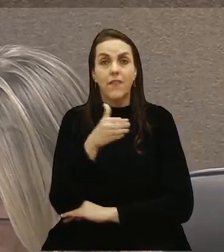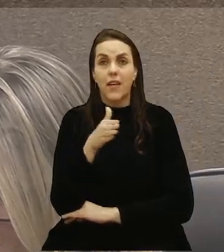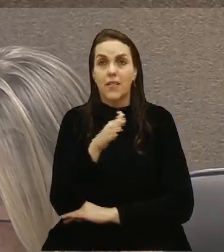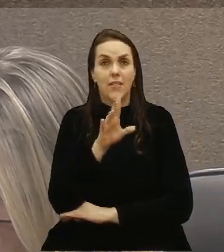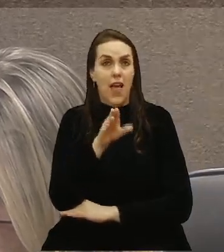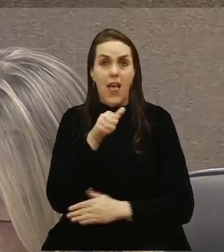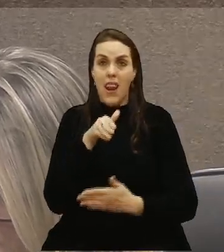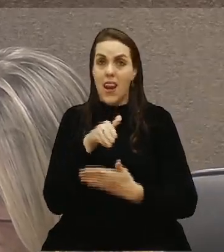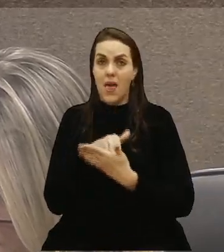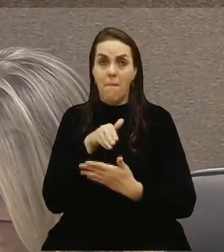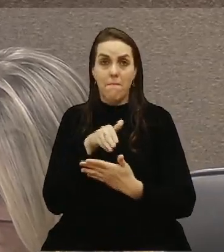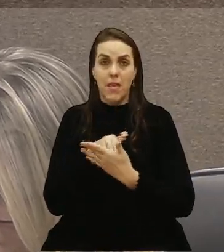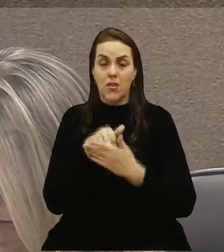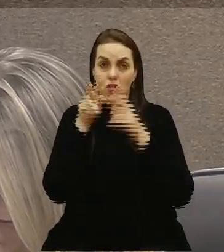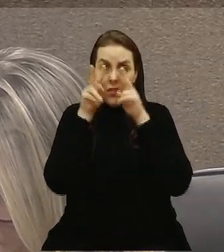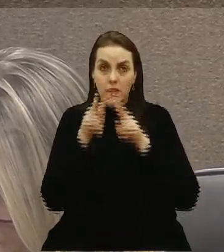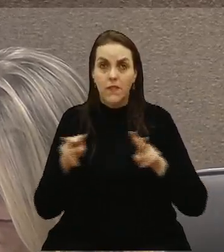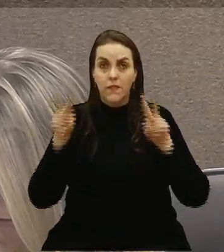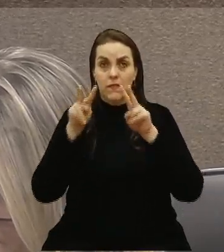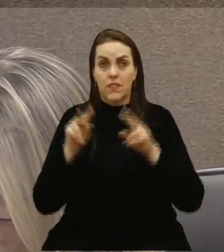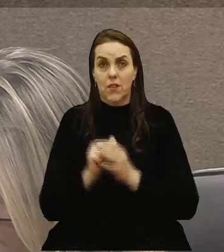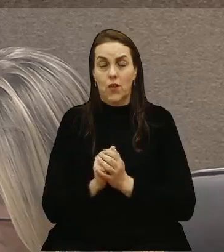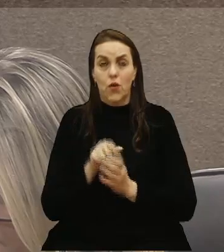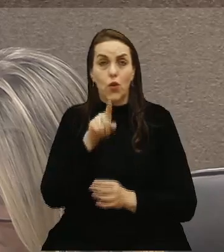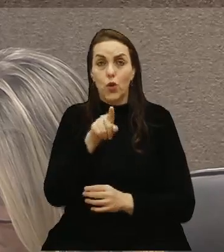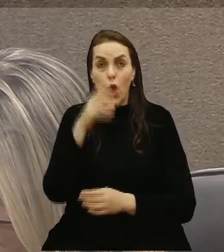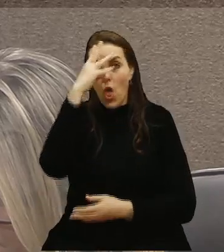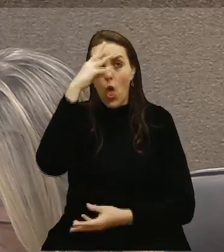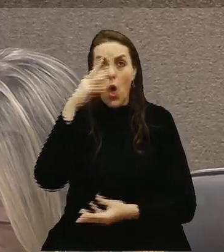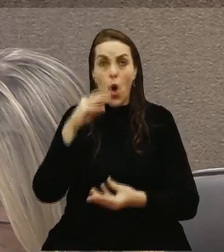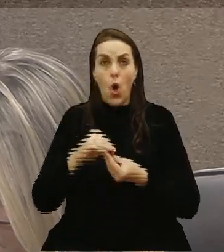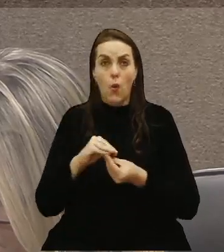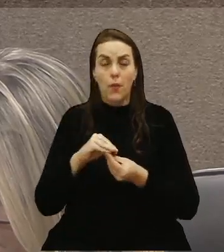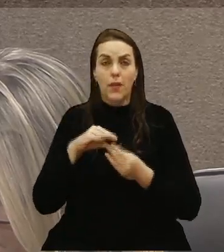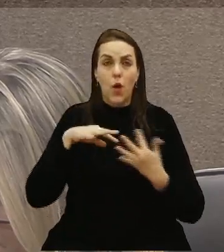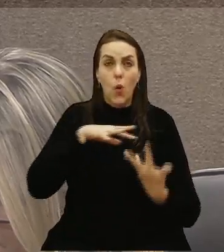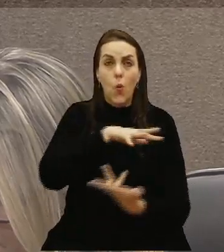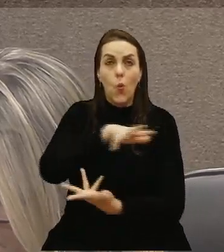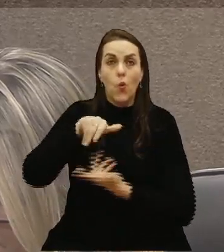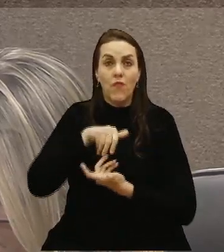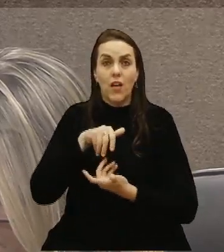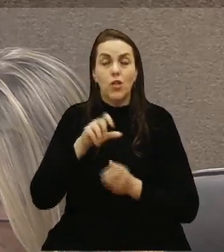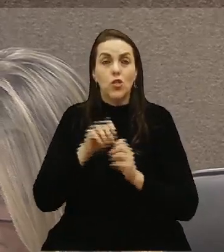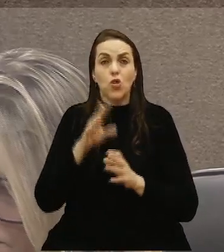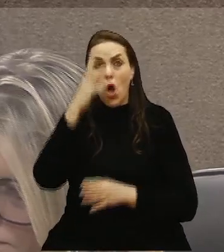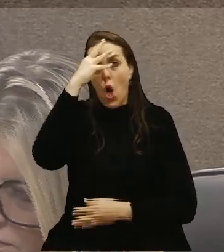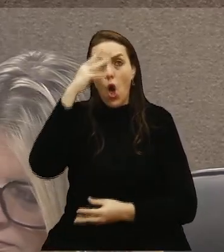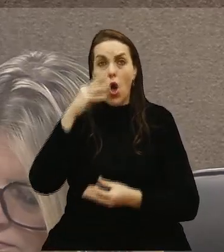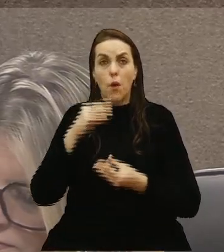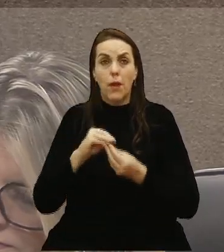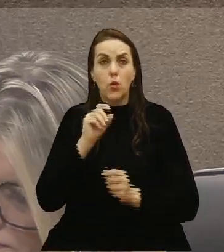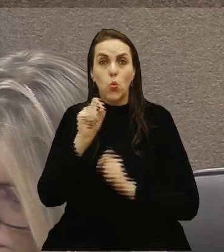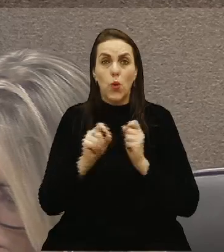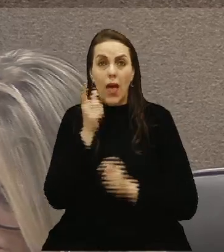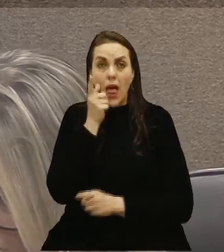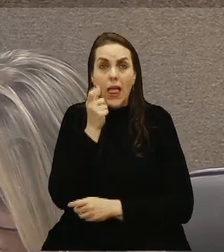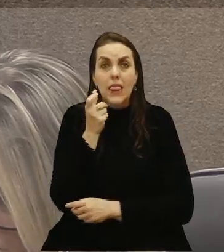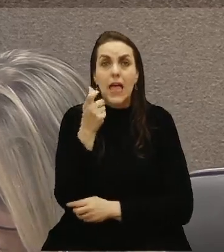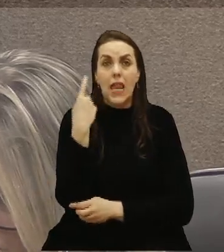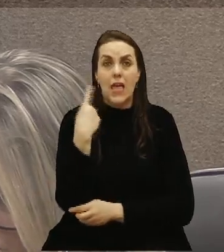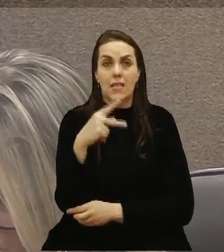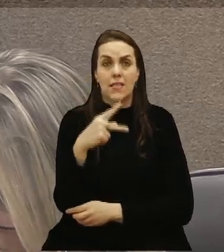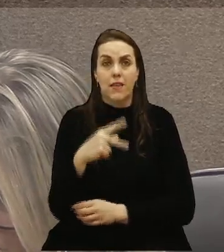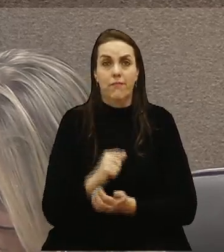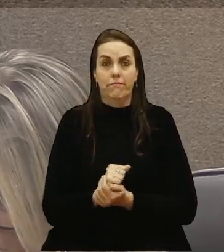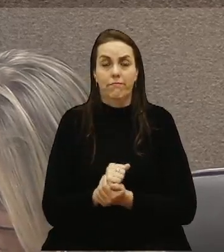limitado ao seu campo de visão. O senhor não consegue compreender o universo. O senhor compreende só aquilo que lhe interessa. Eu não.